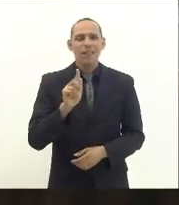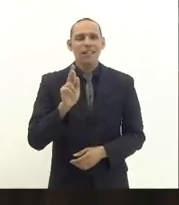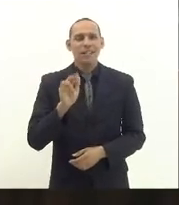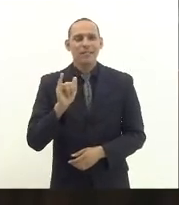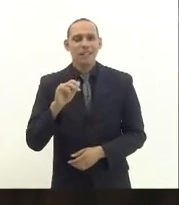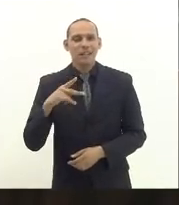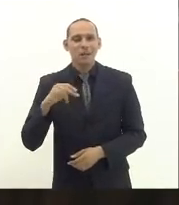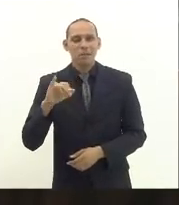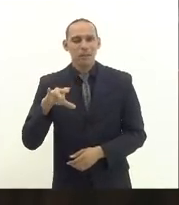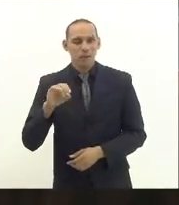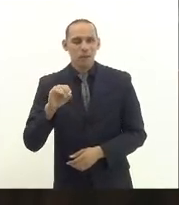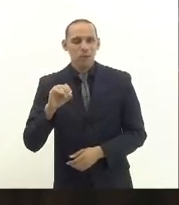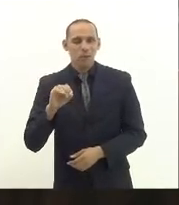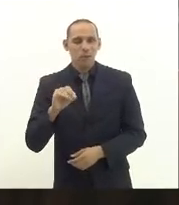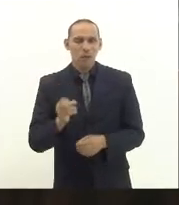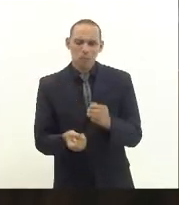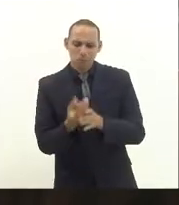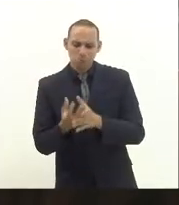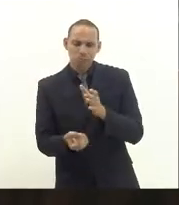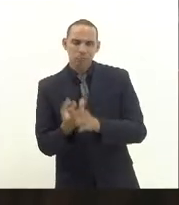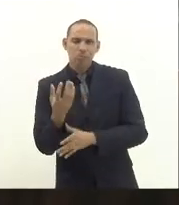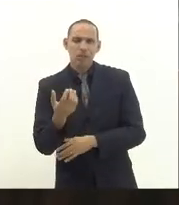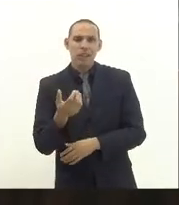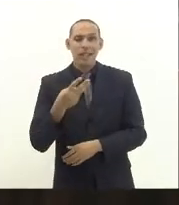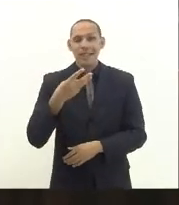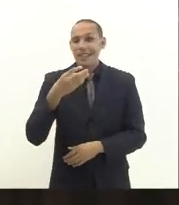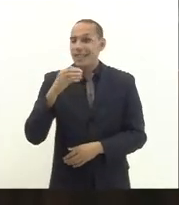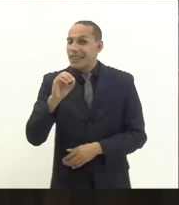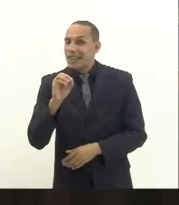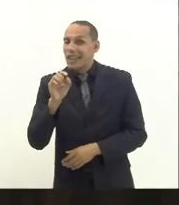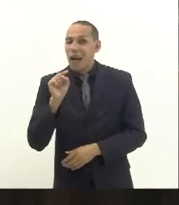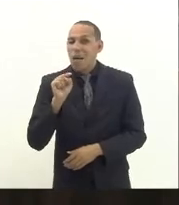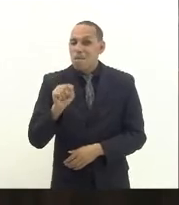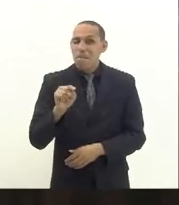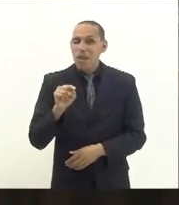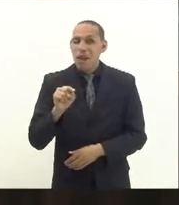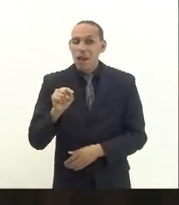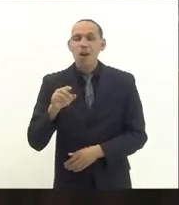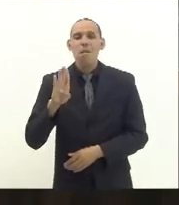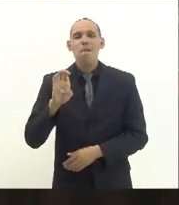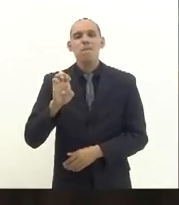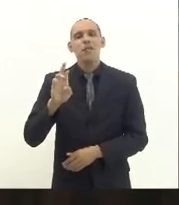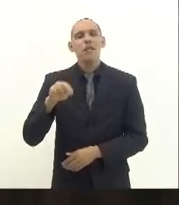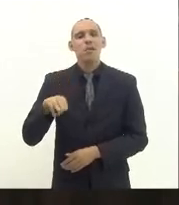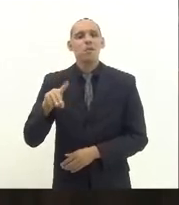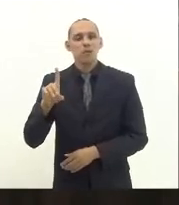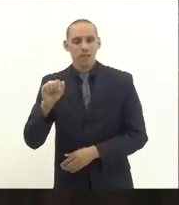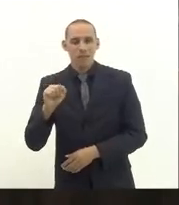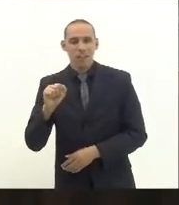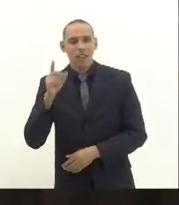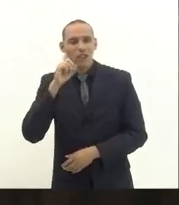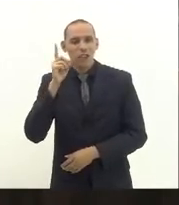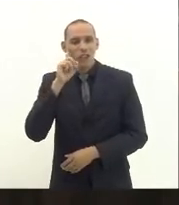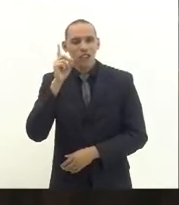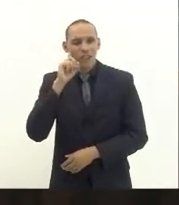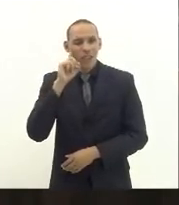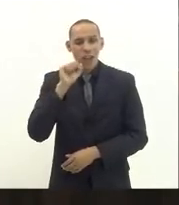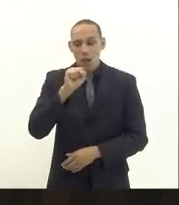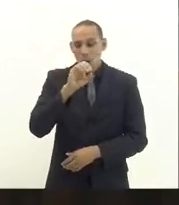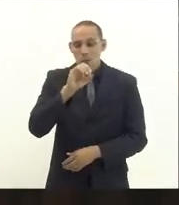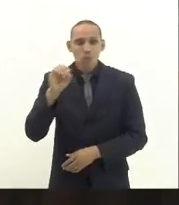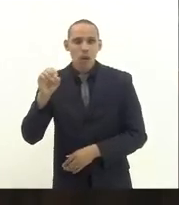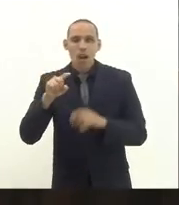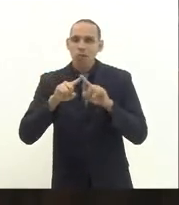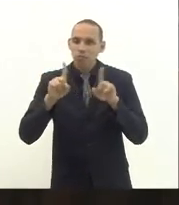que produz 30 mil bermudas dias tem 800 funcionários ele paga a gente só para